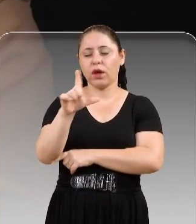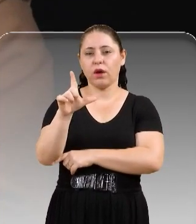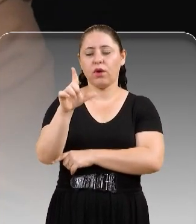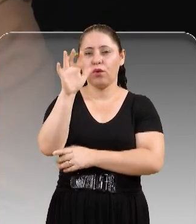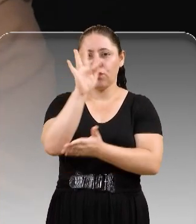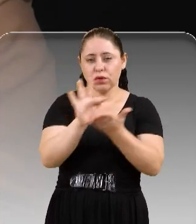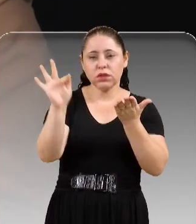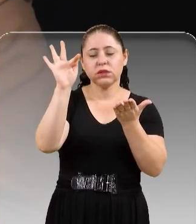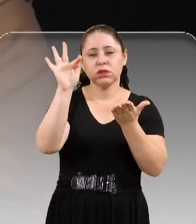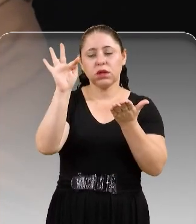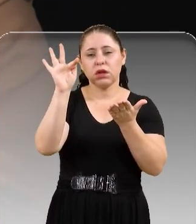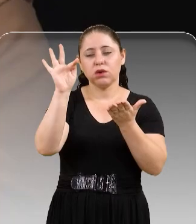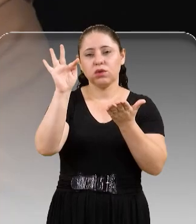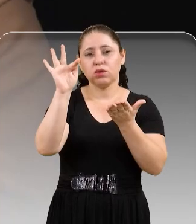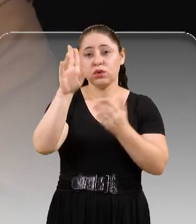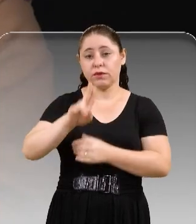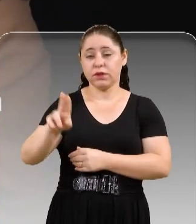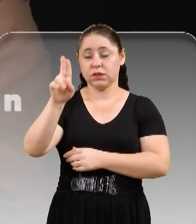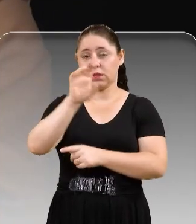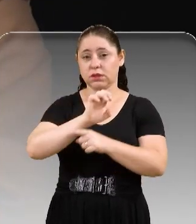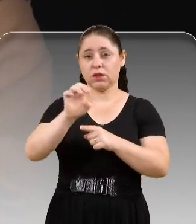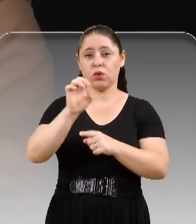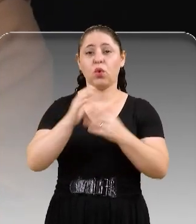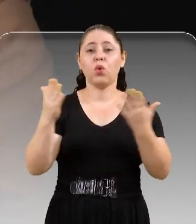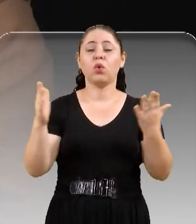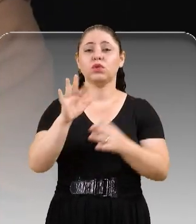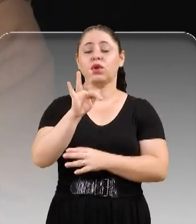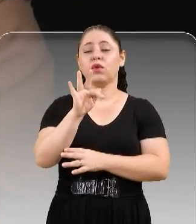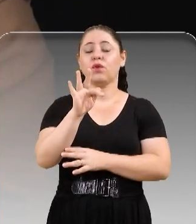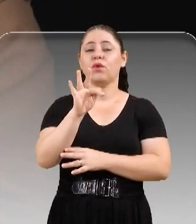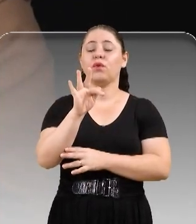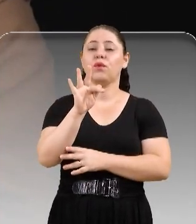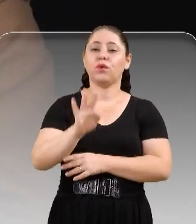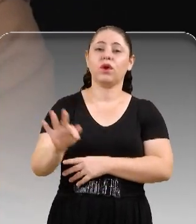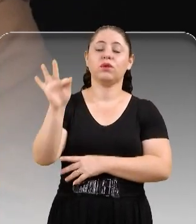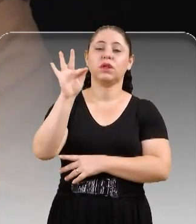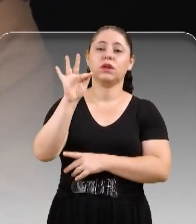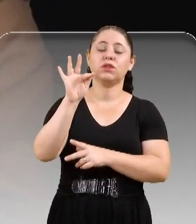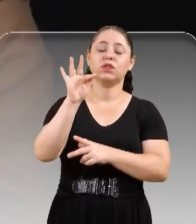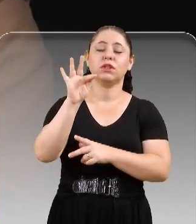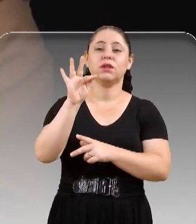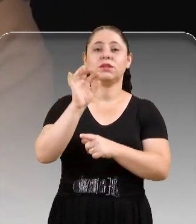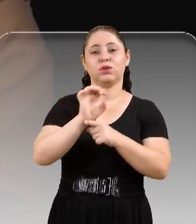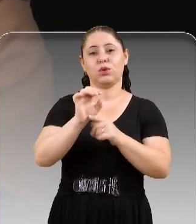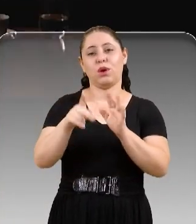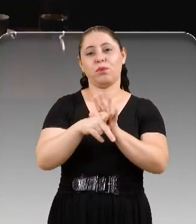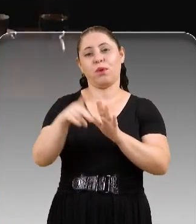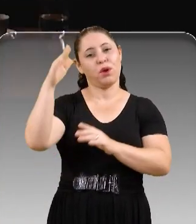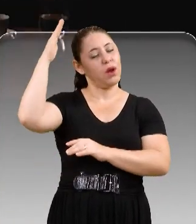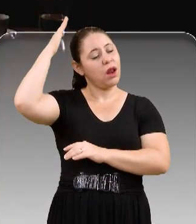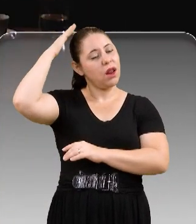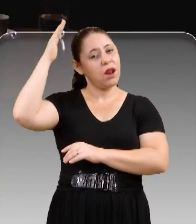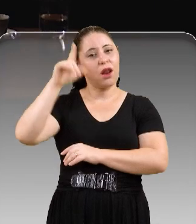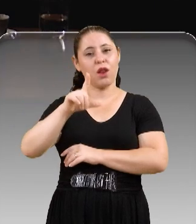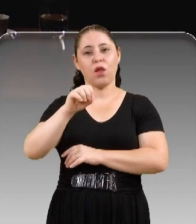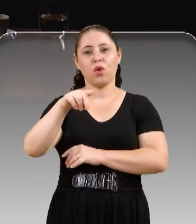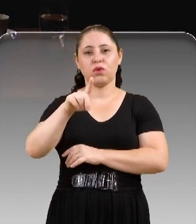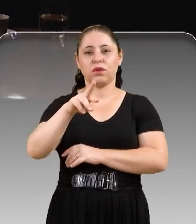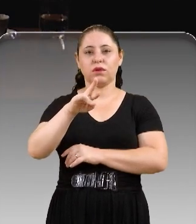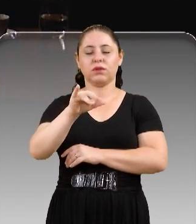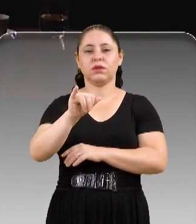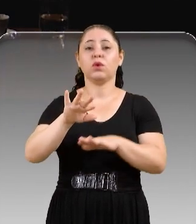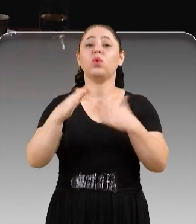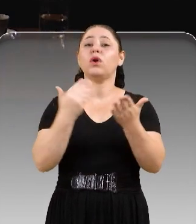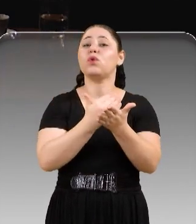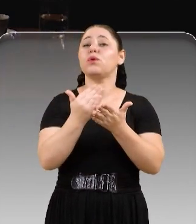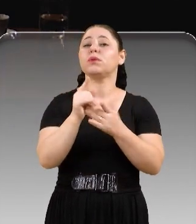é a Fundação Universidade Estadual de Londrina, que hoje é a Universidade Estadual de Londrina, né? Minha alma mater. Então, e a partir daí